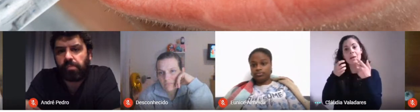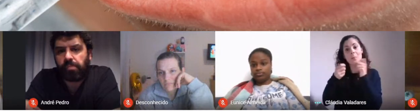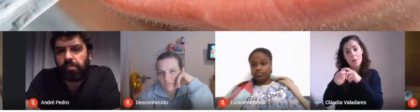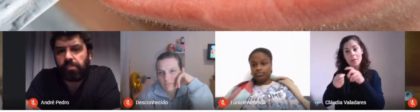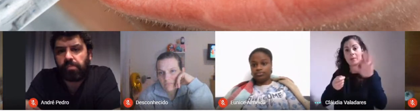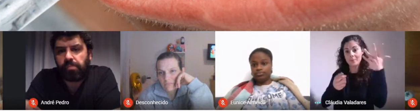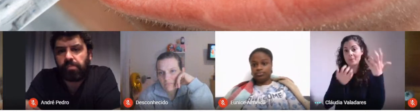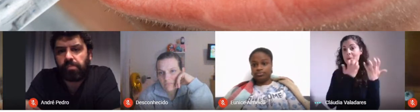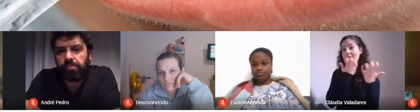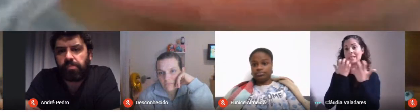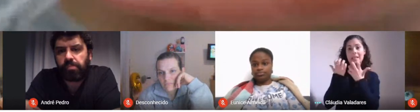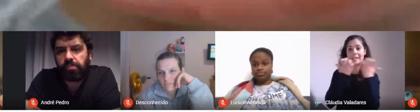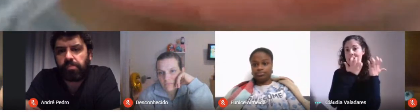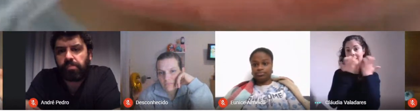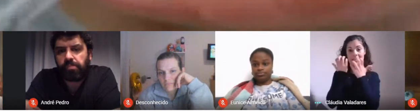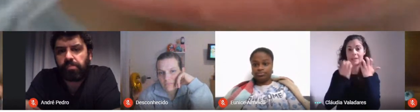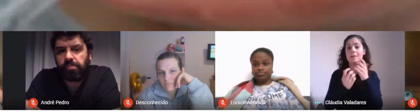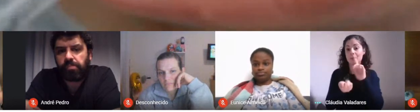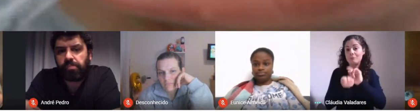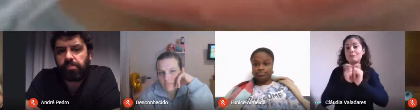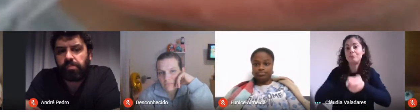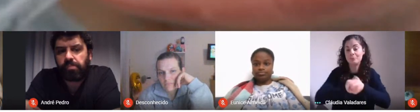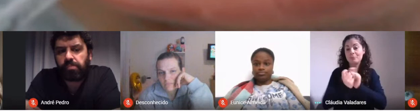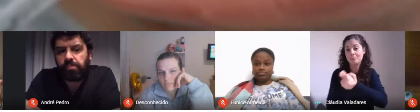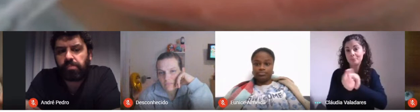E vai criar várias alterações,